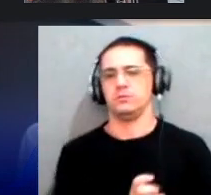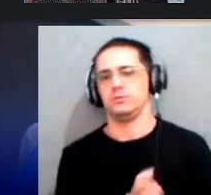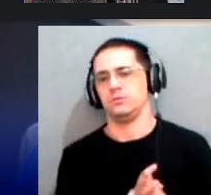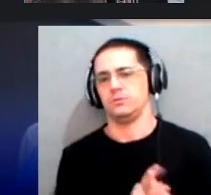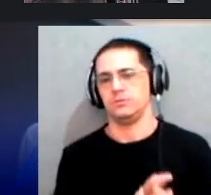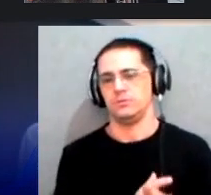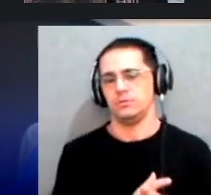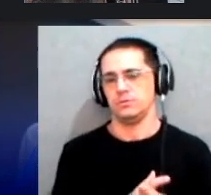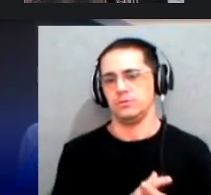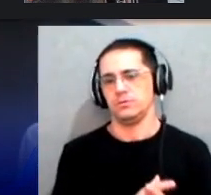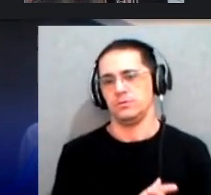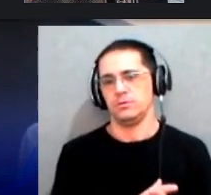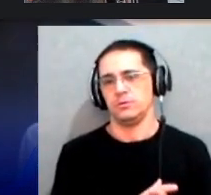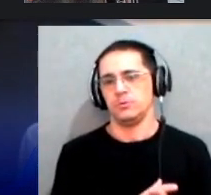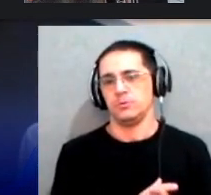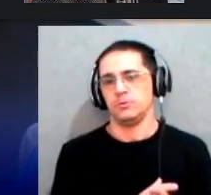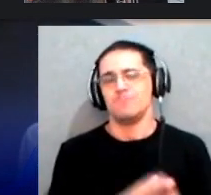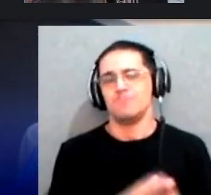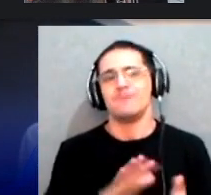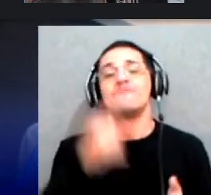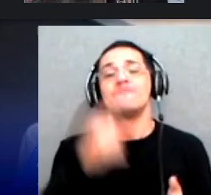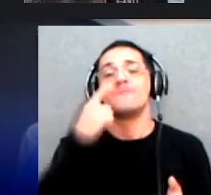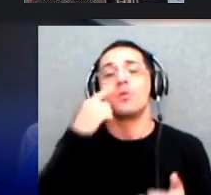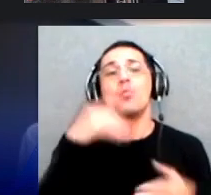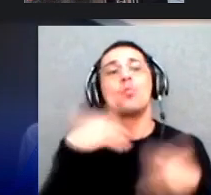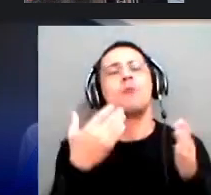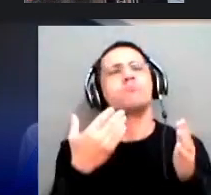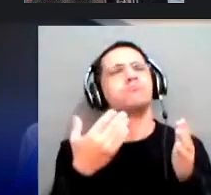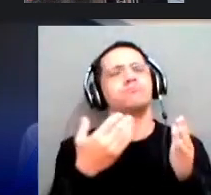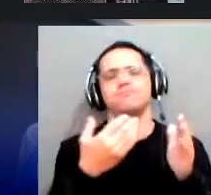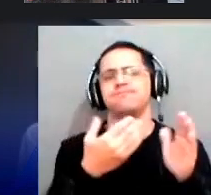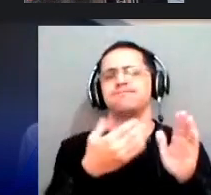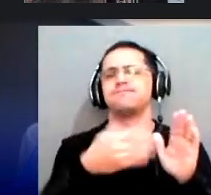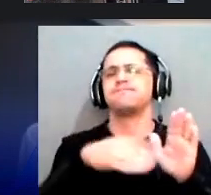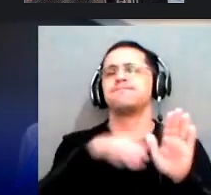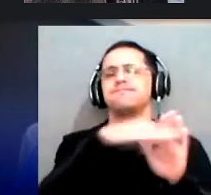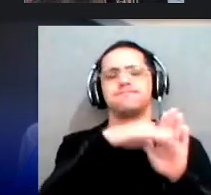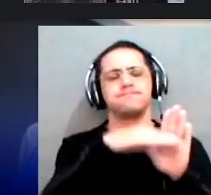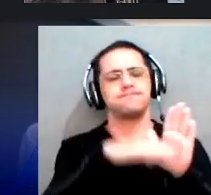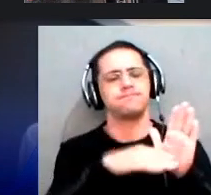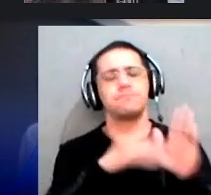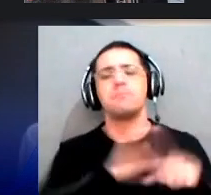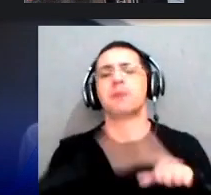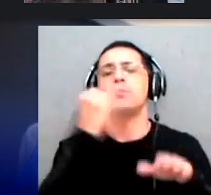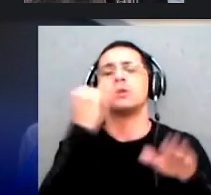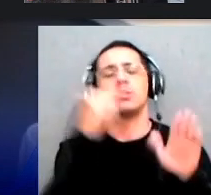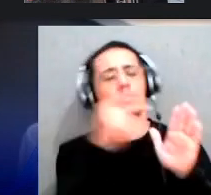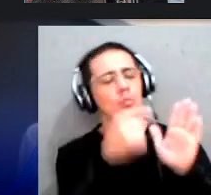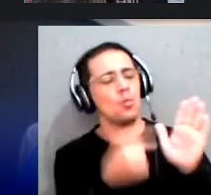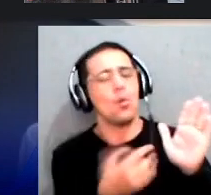esse princípio é mais importante que os outros? Não é mais importante que os outros.